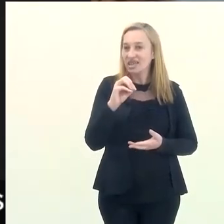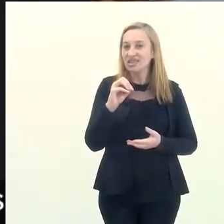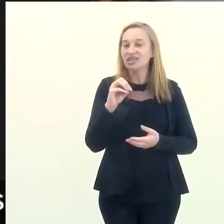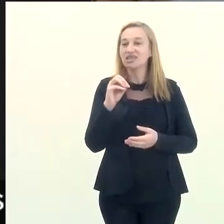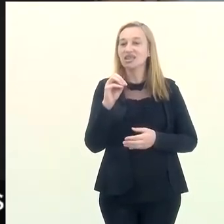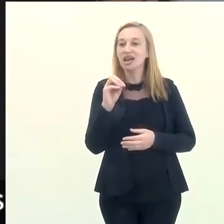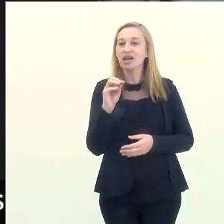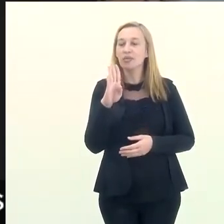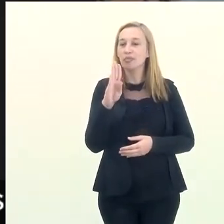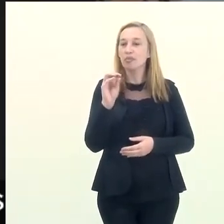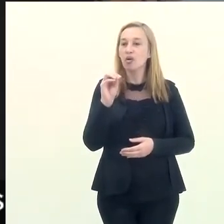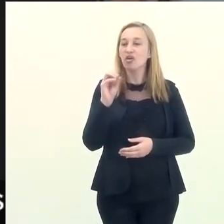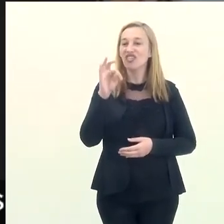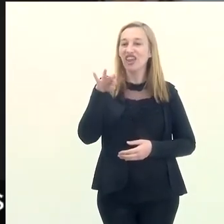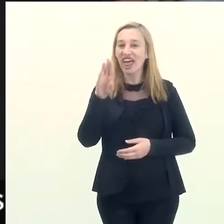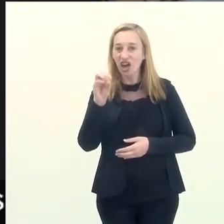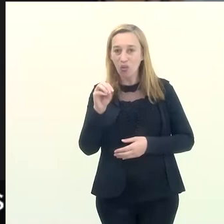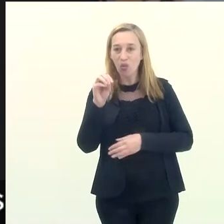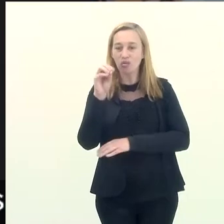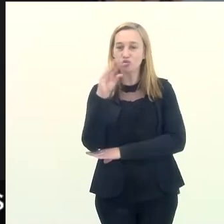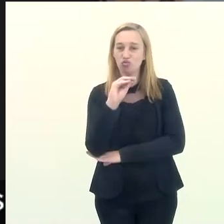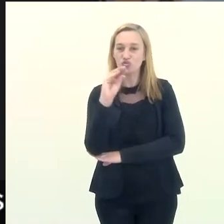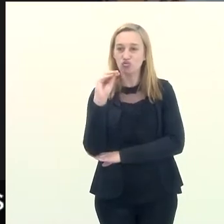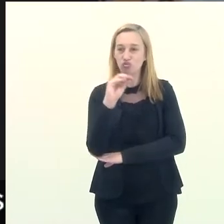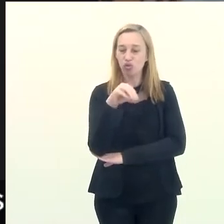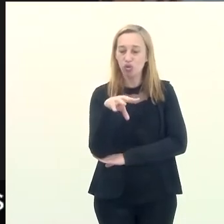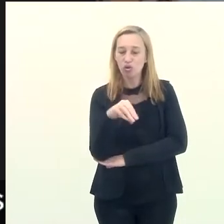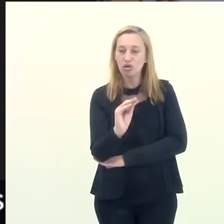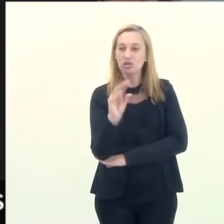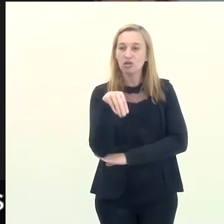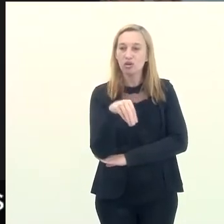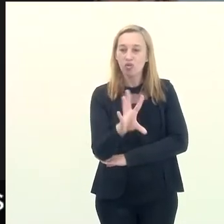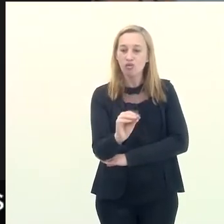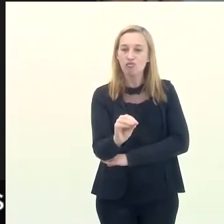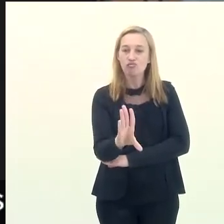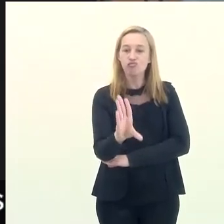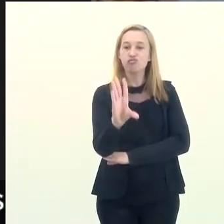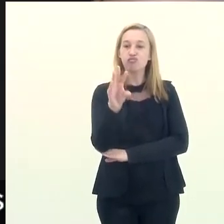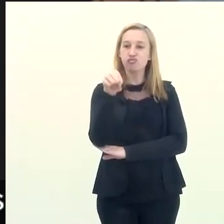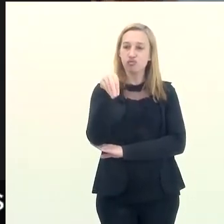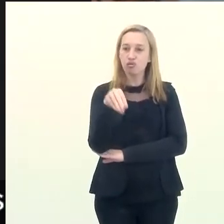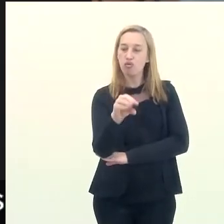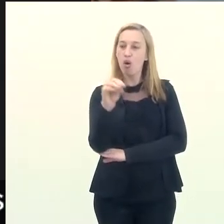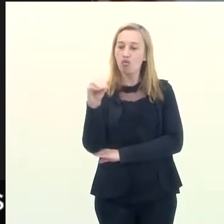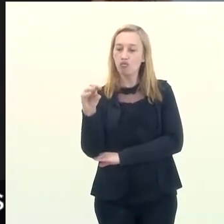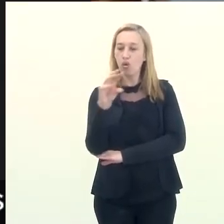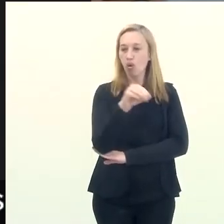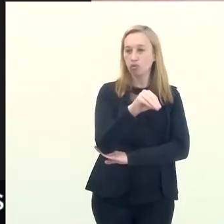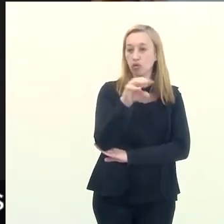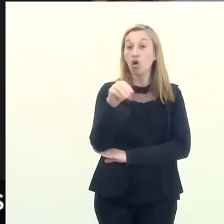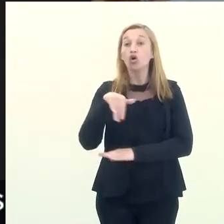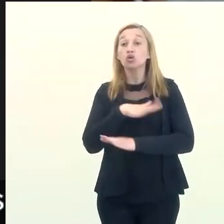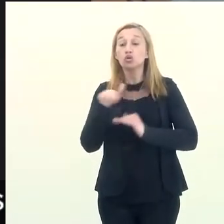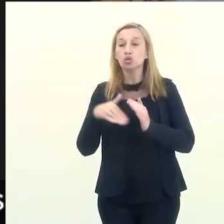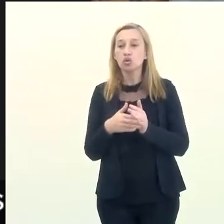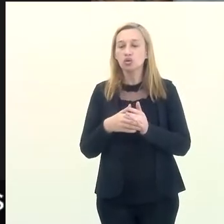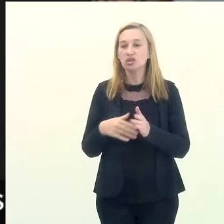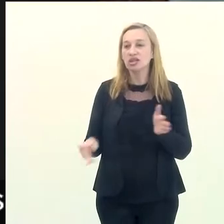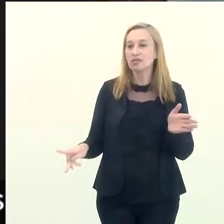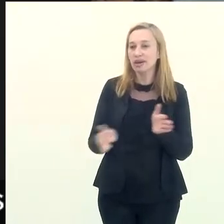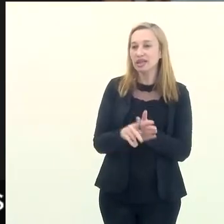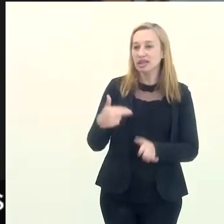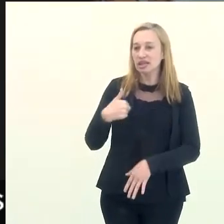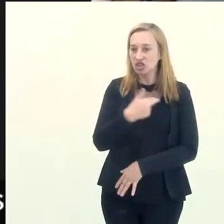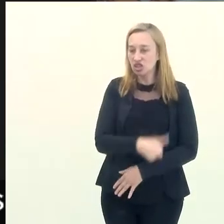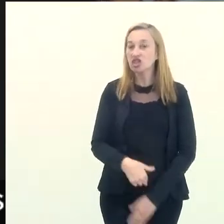os bonecos de dinossauro, que emitem sons, que se movimentam, todos eles importados da